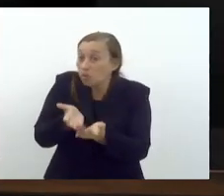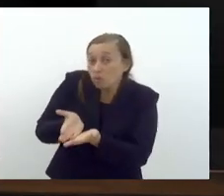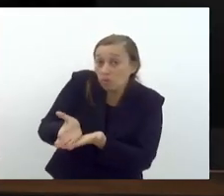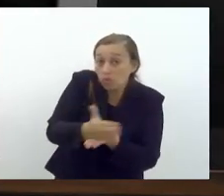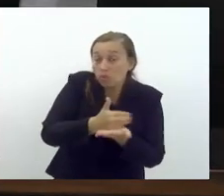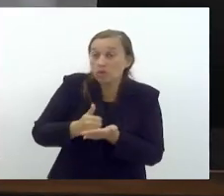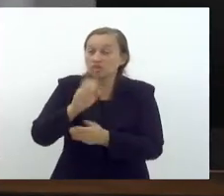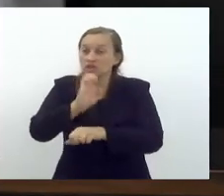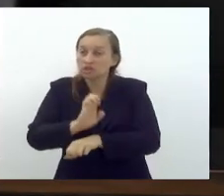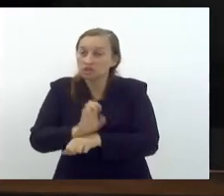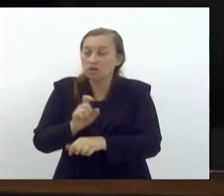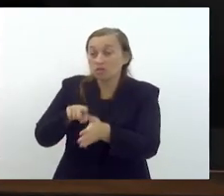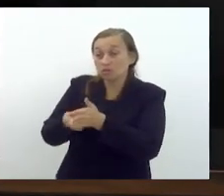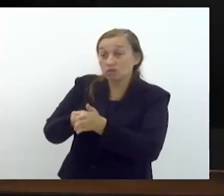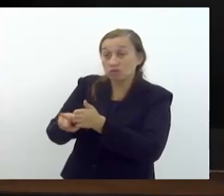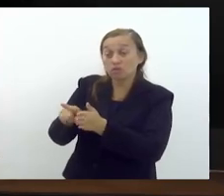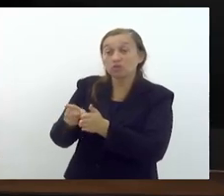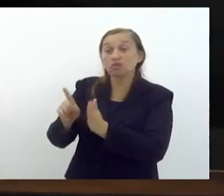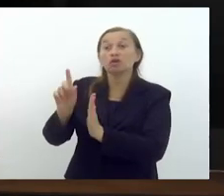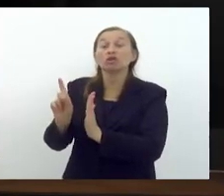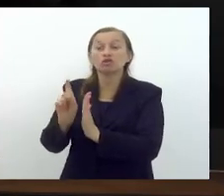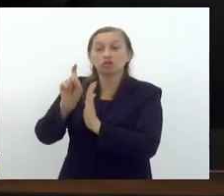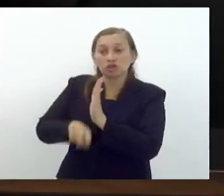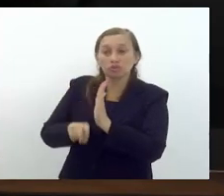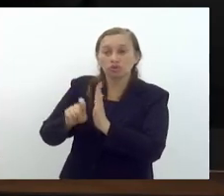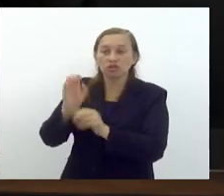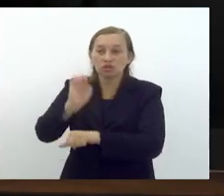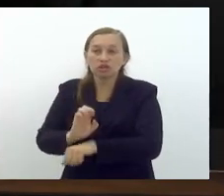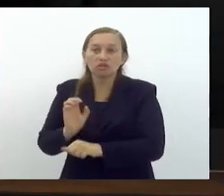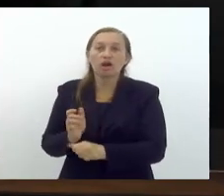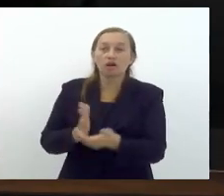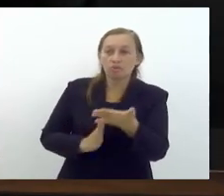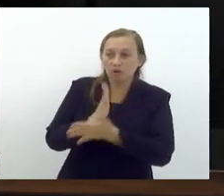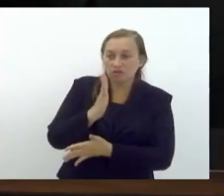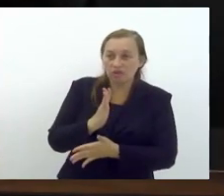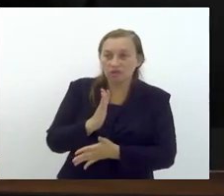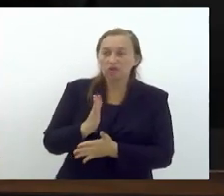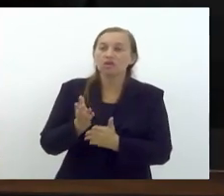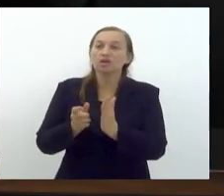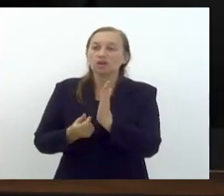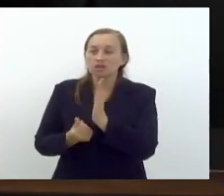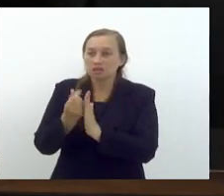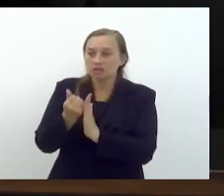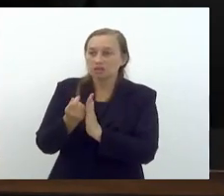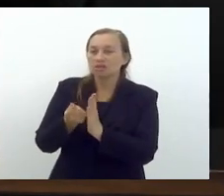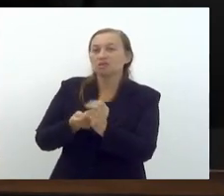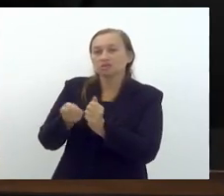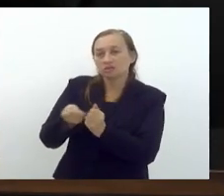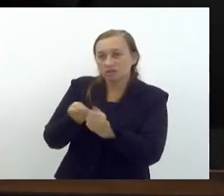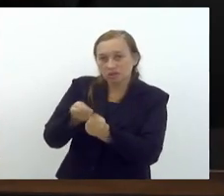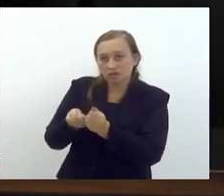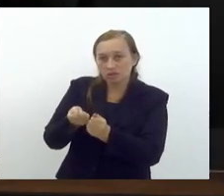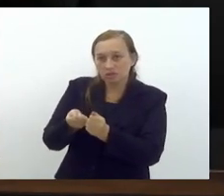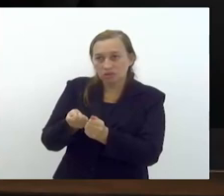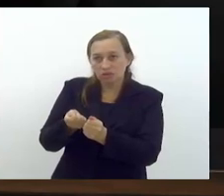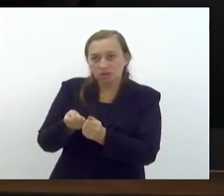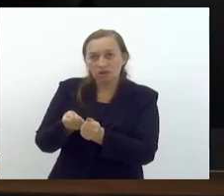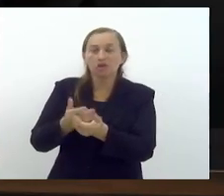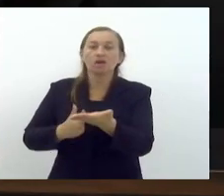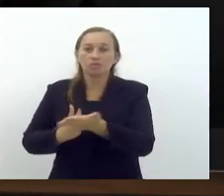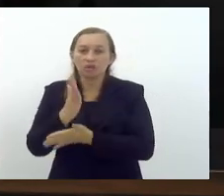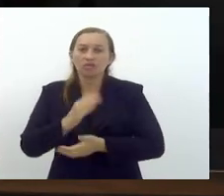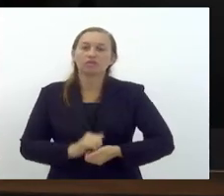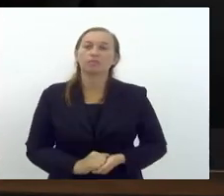e de fiscalização dos tributos estaduais favorável e de orçamento Finanças fiscalização financeira e controle